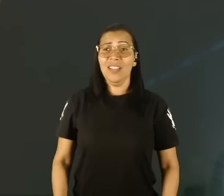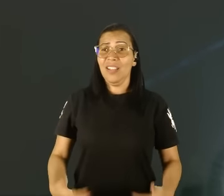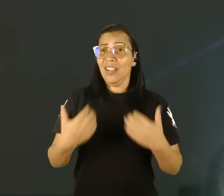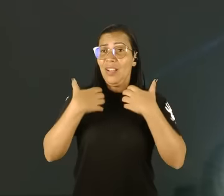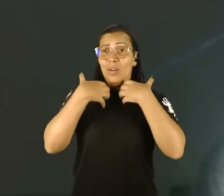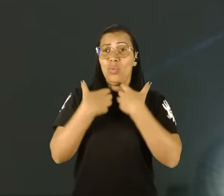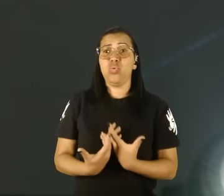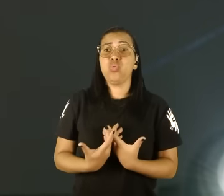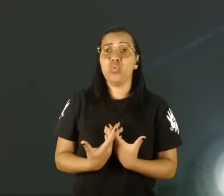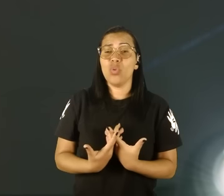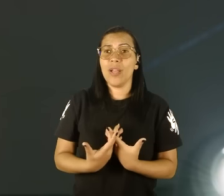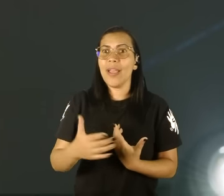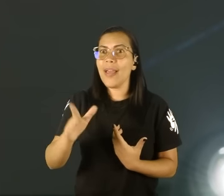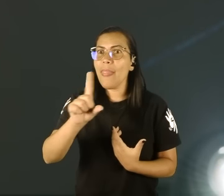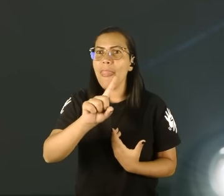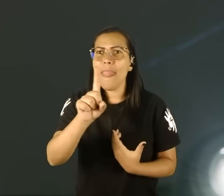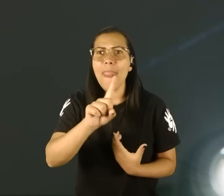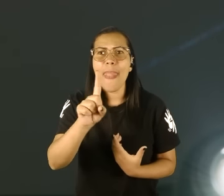Muito.